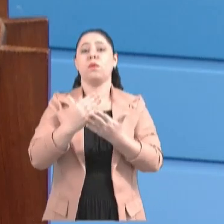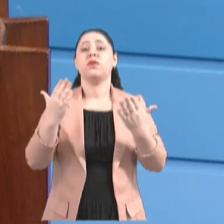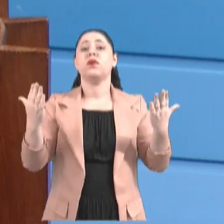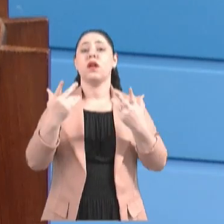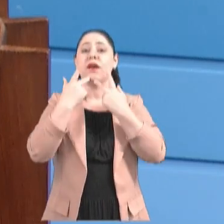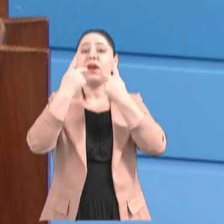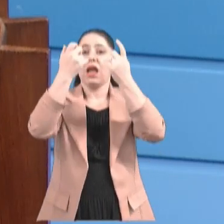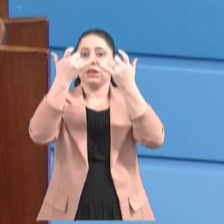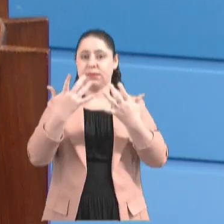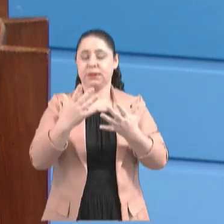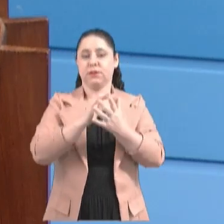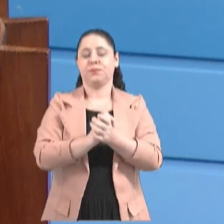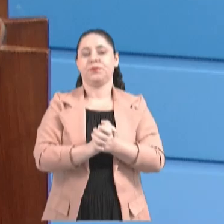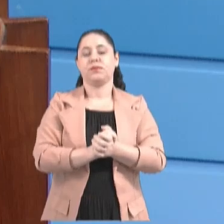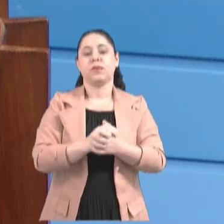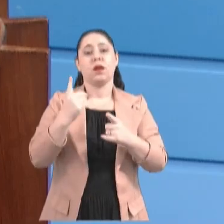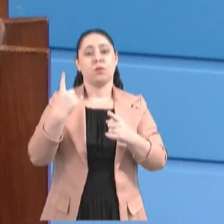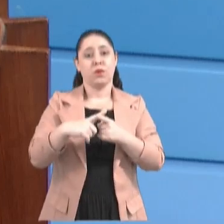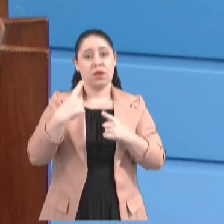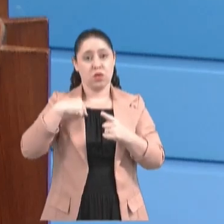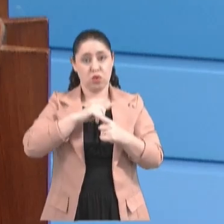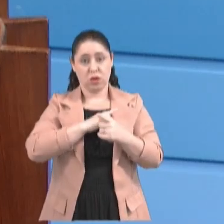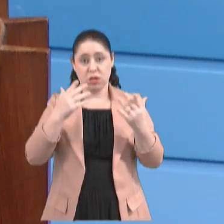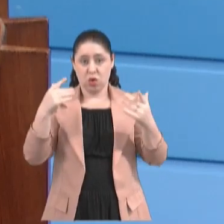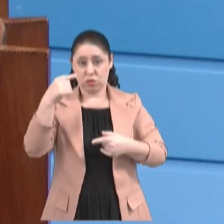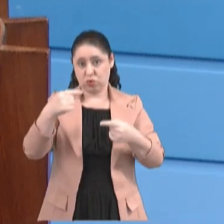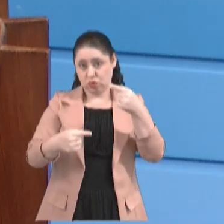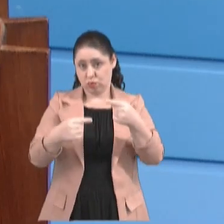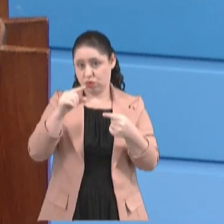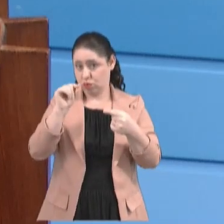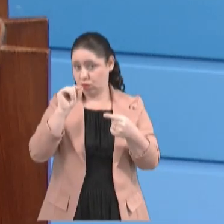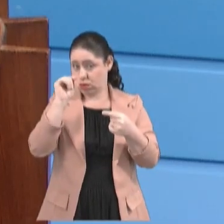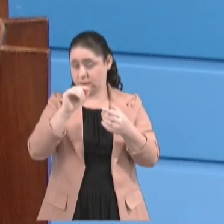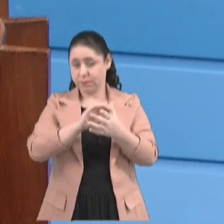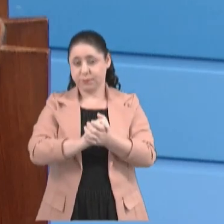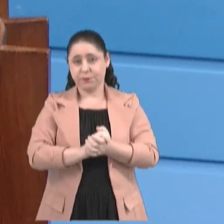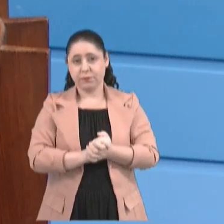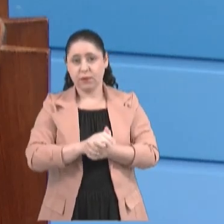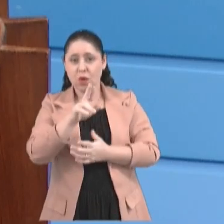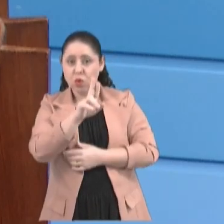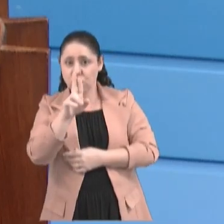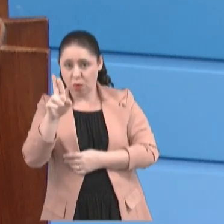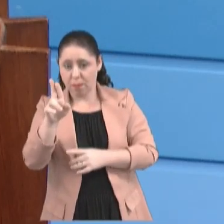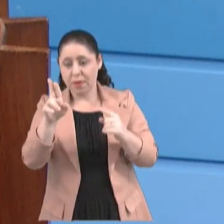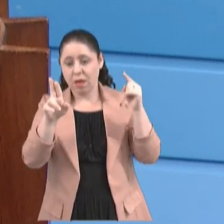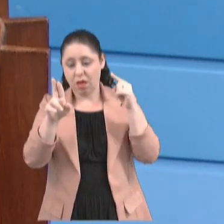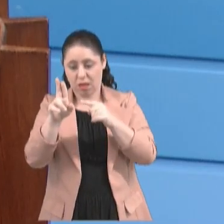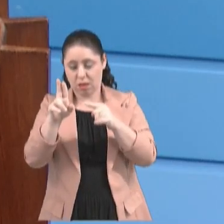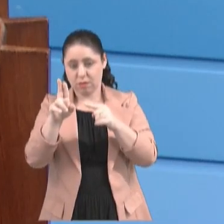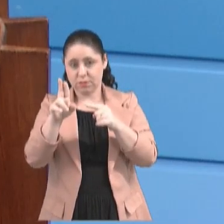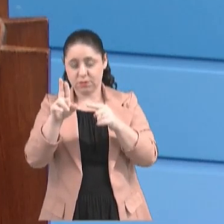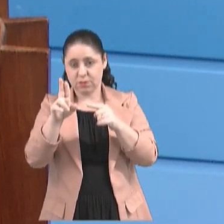essa minha fala nesse ponto, porque nós estamos discutindo aqui a